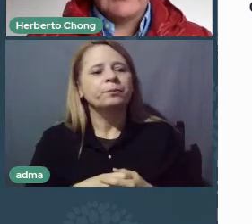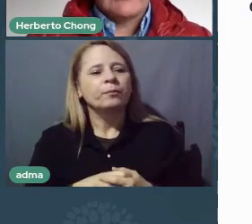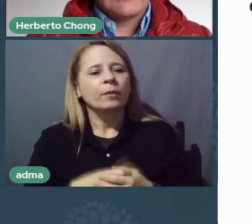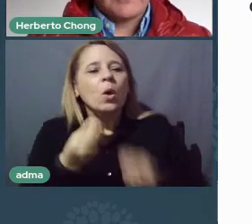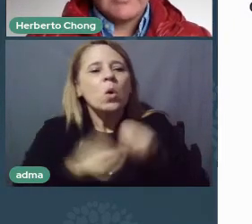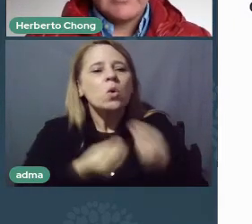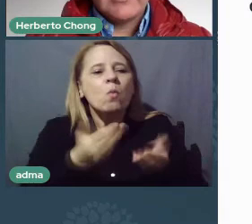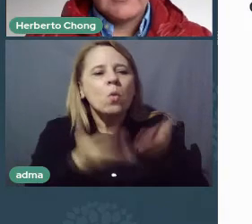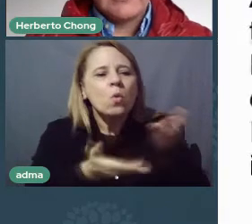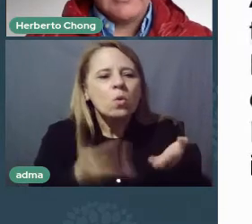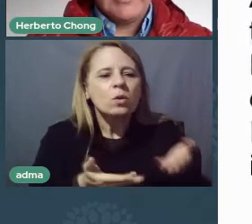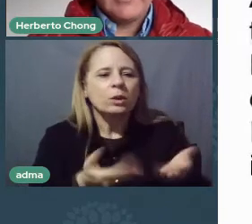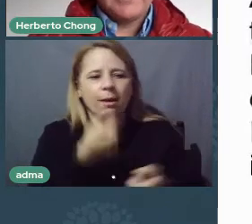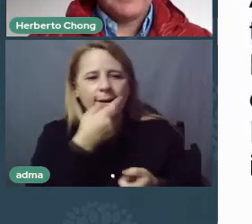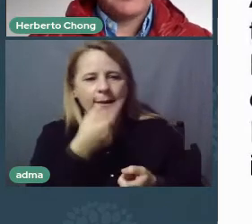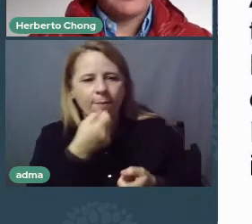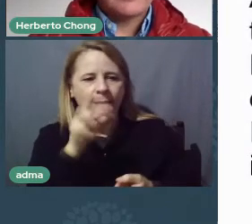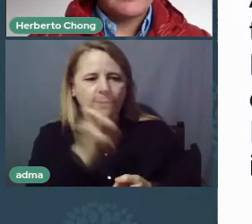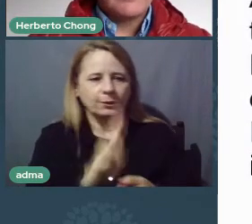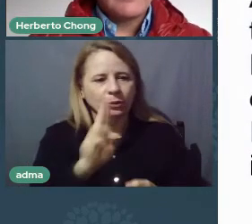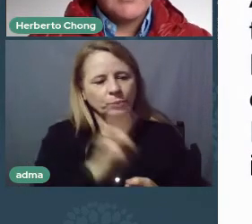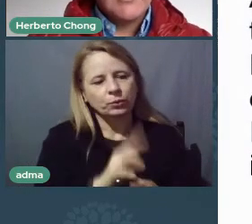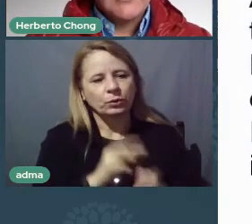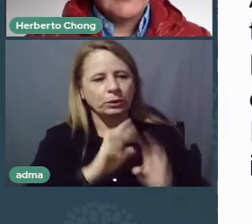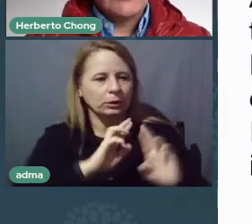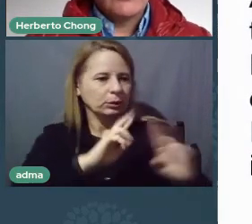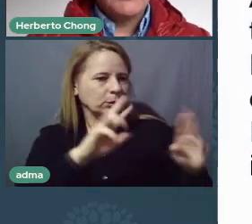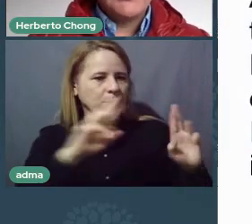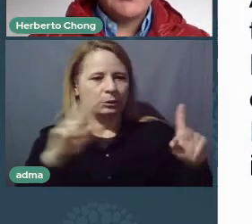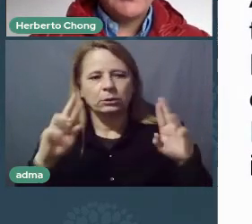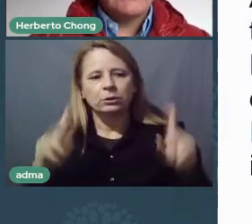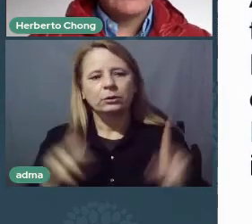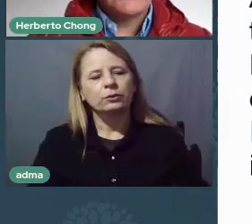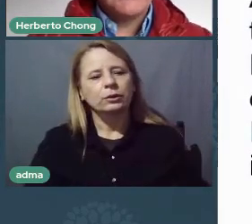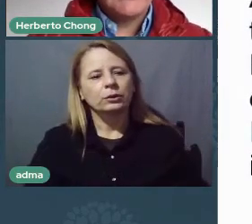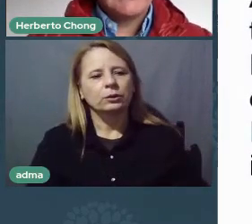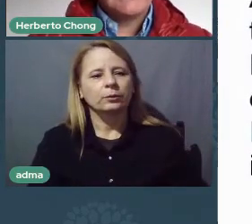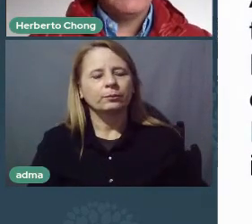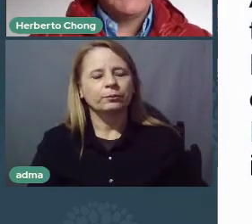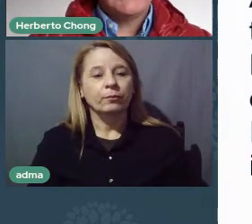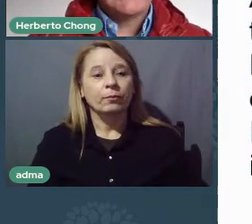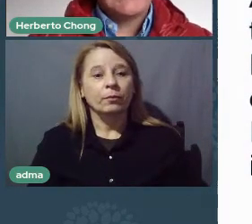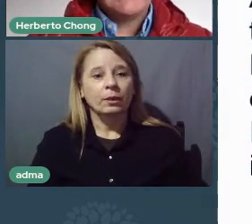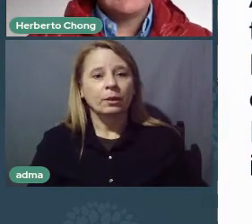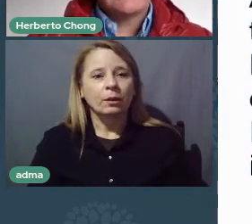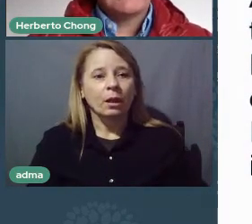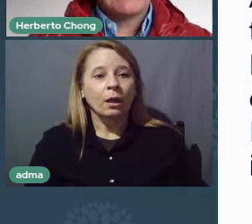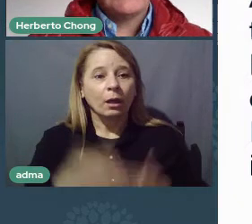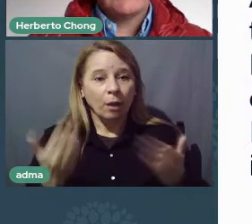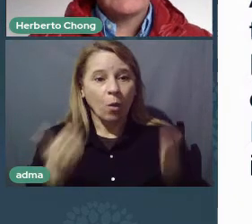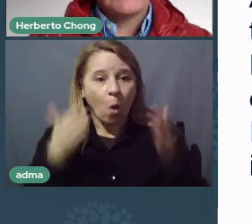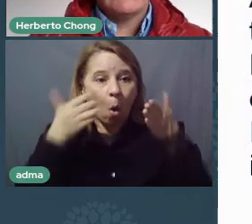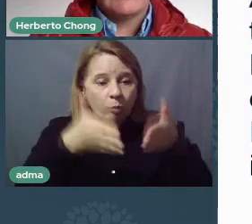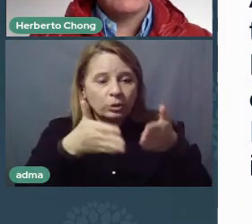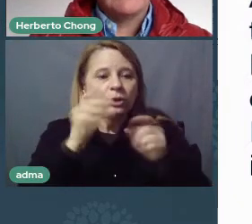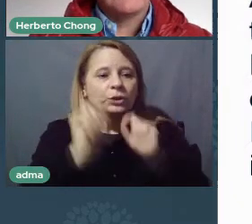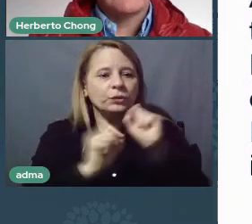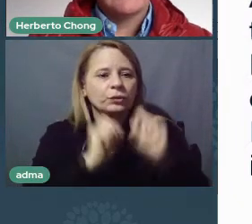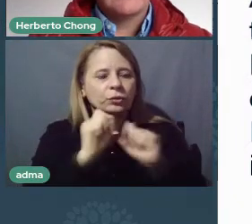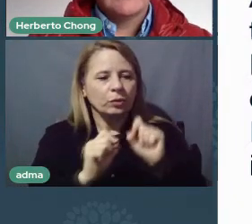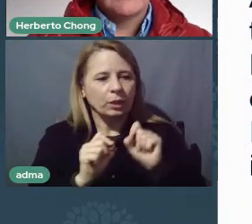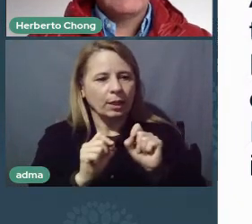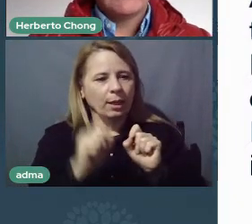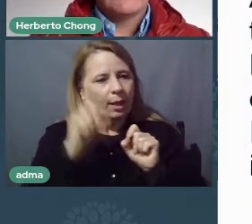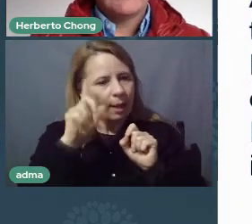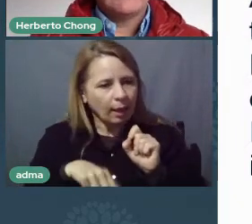esses doentes. Seguinte. Então, o objetivo do GINA é aumentar essa valorização da